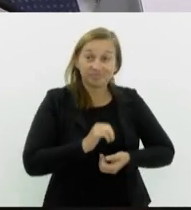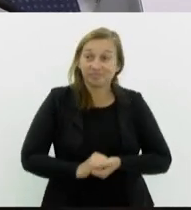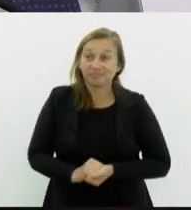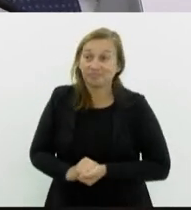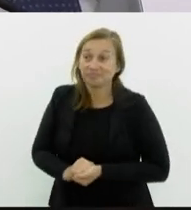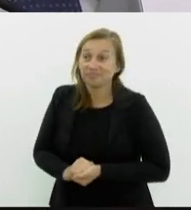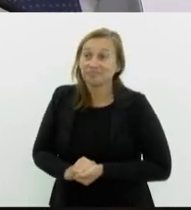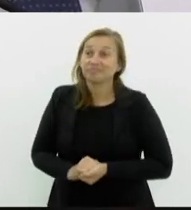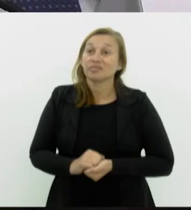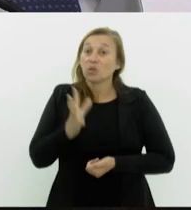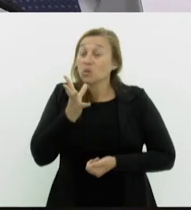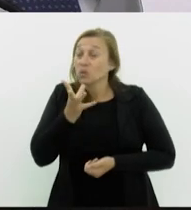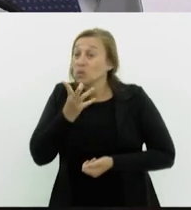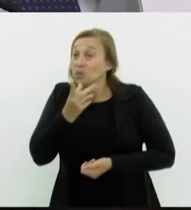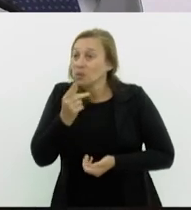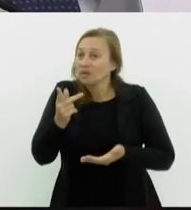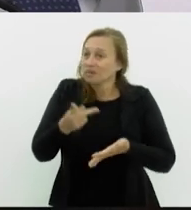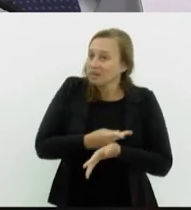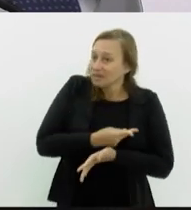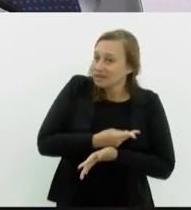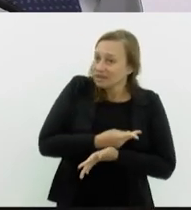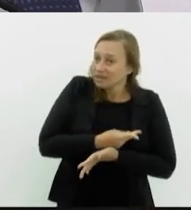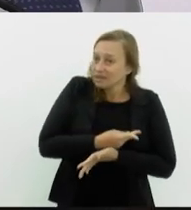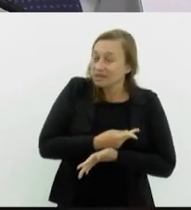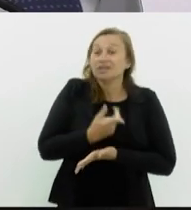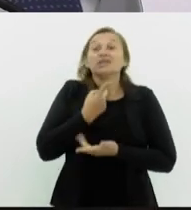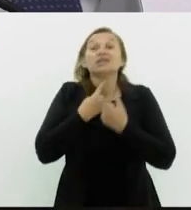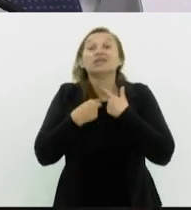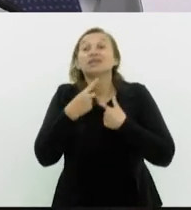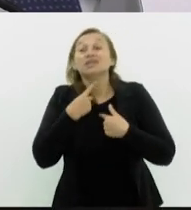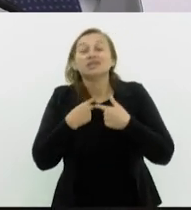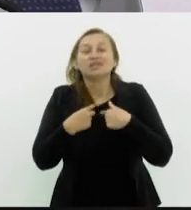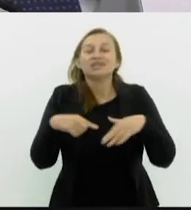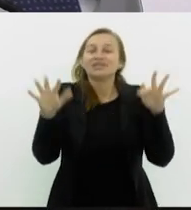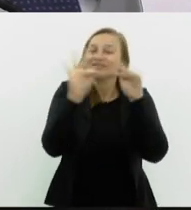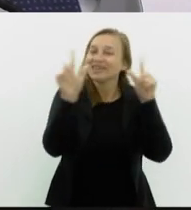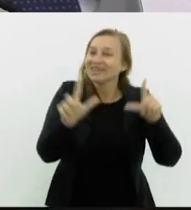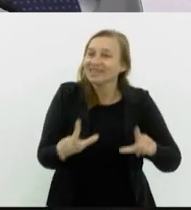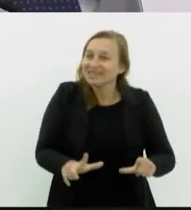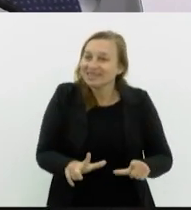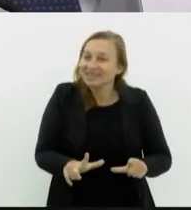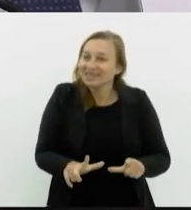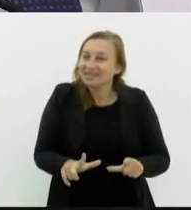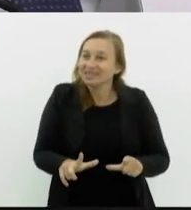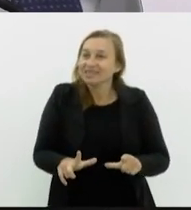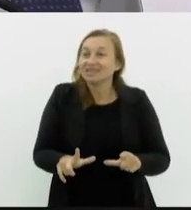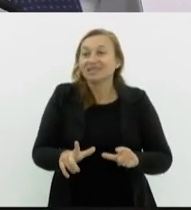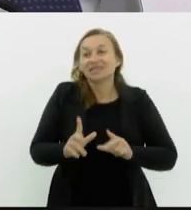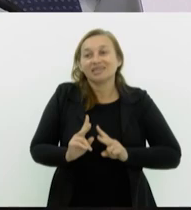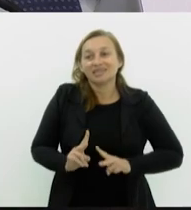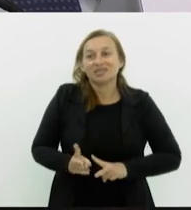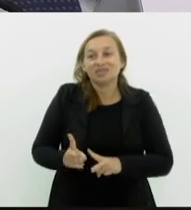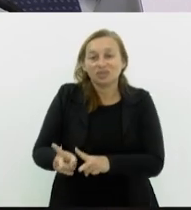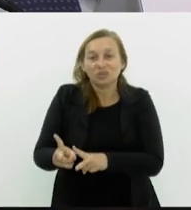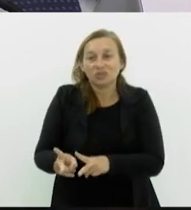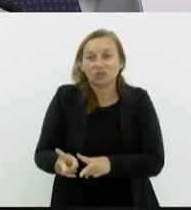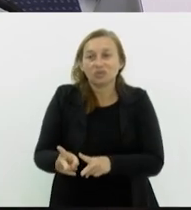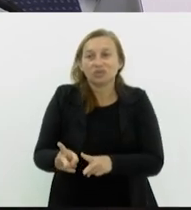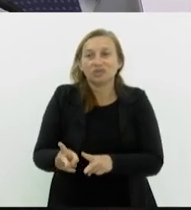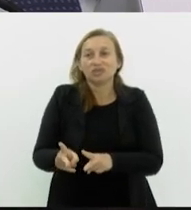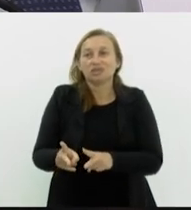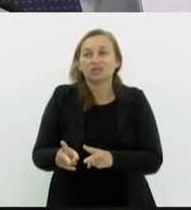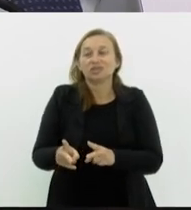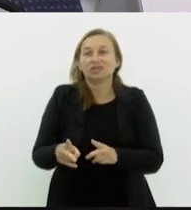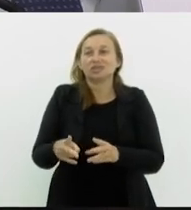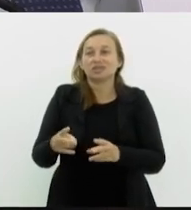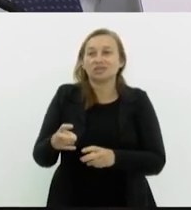e que demorou a ser concedido, e desejo toda a felicidade e que daqui por diante você continue sendo tão